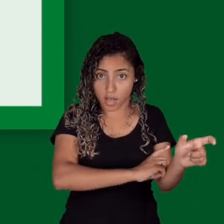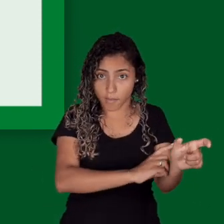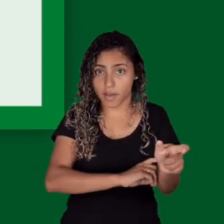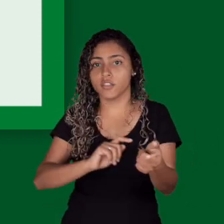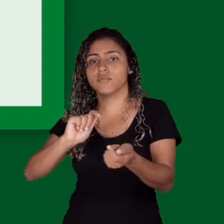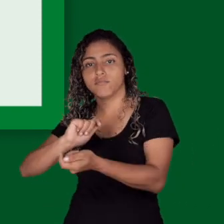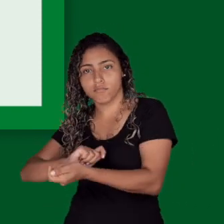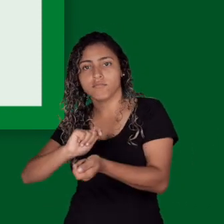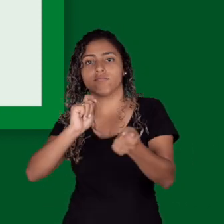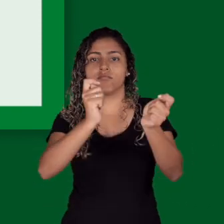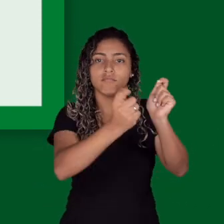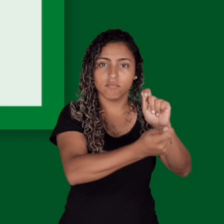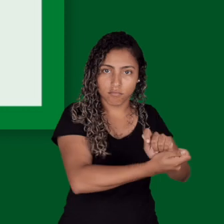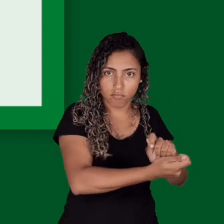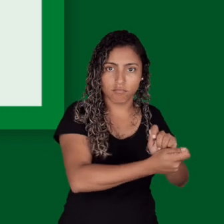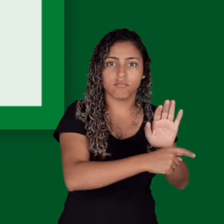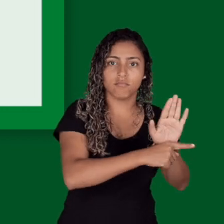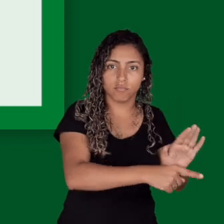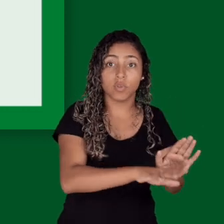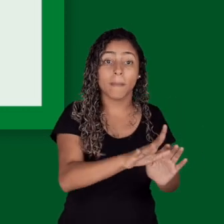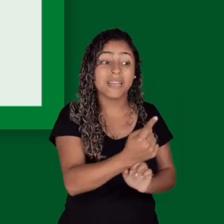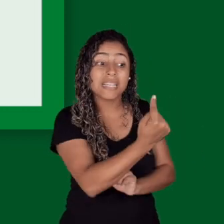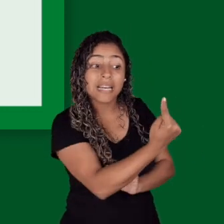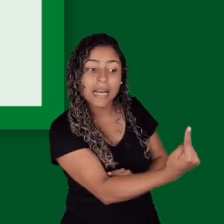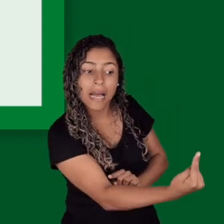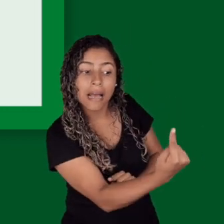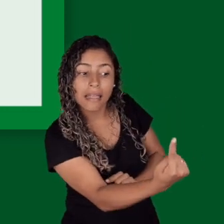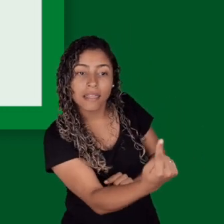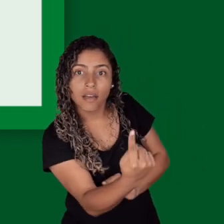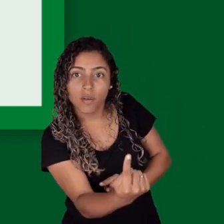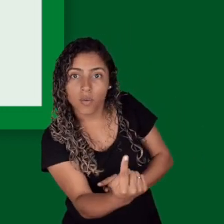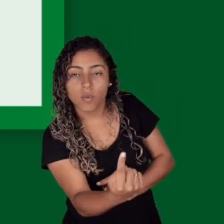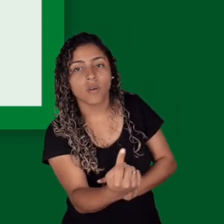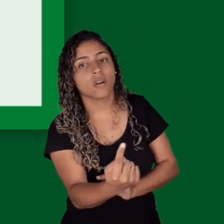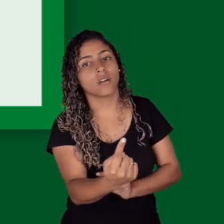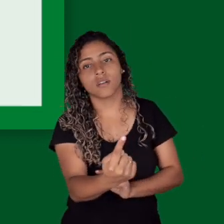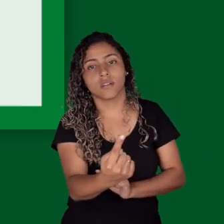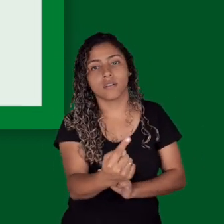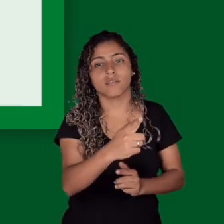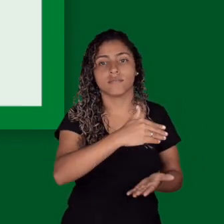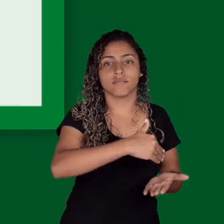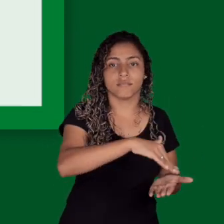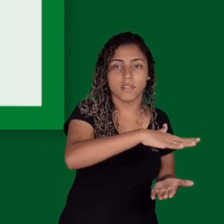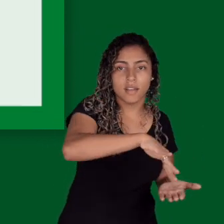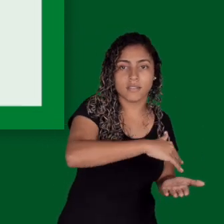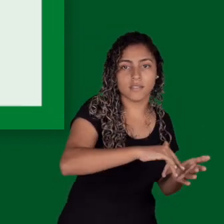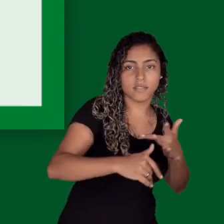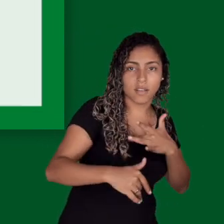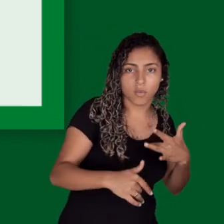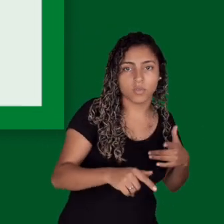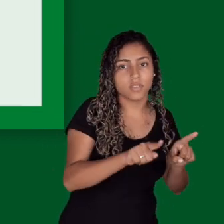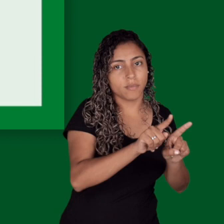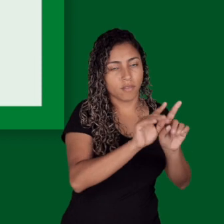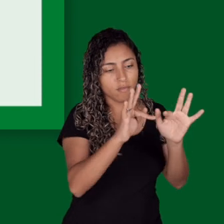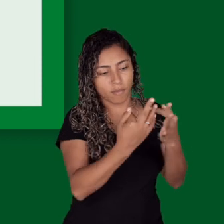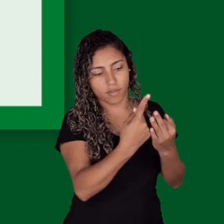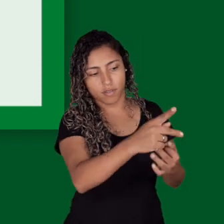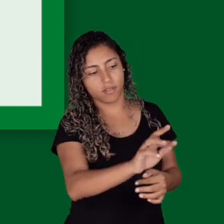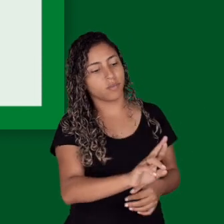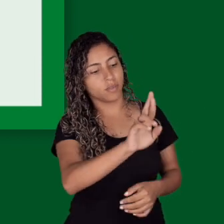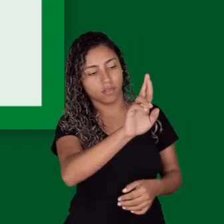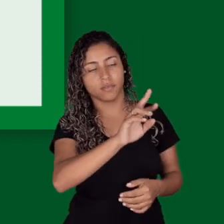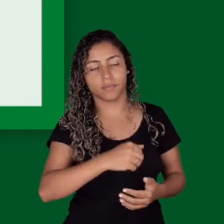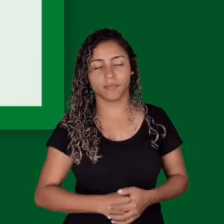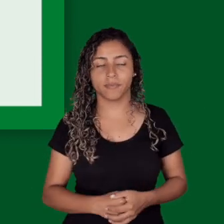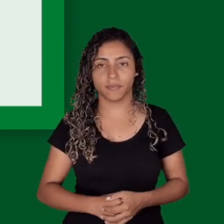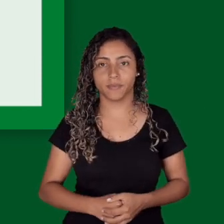maioria dos alunos com diabetes, mas as especificidades têm que ser tratadas enquanto Secretaria de Saúde, enquanto a família. A